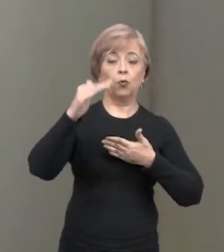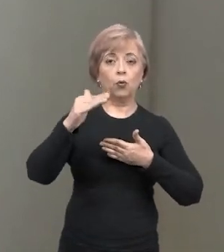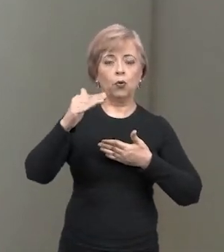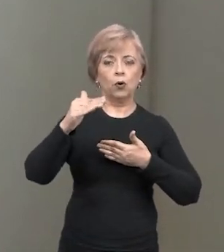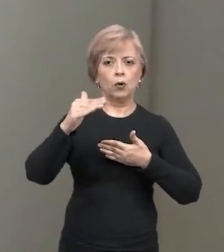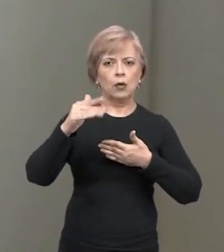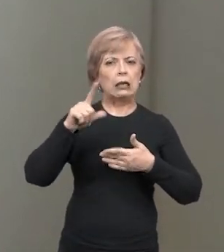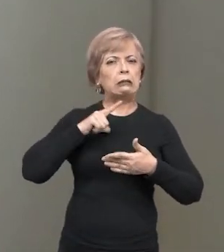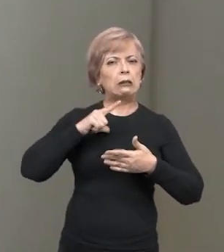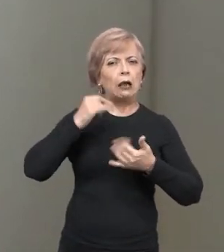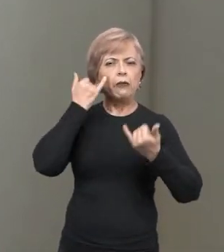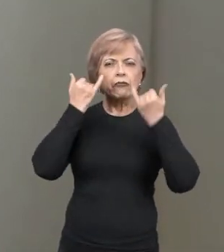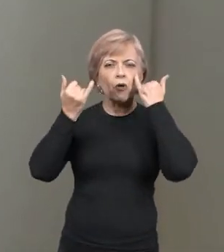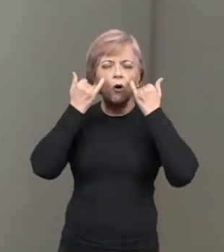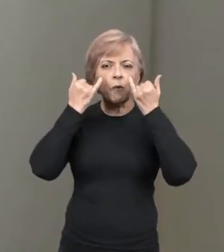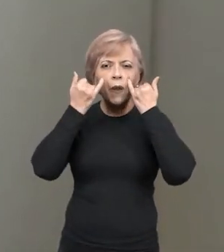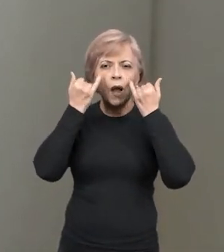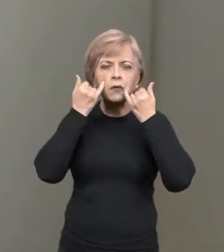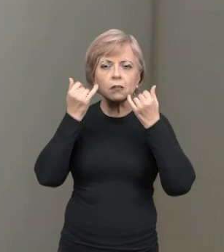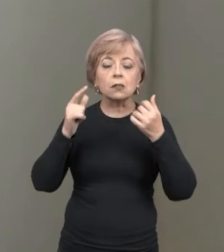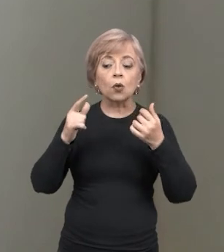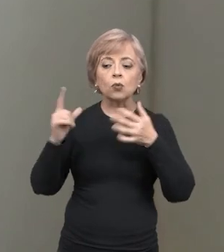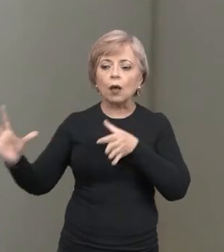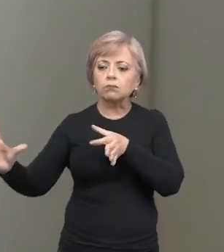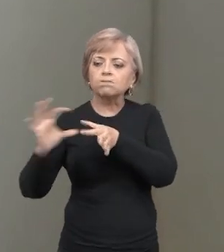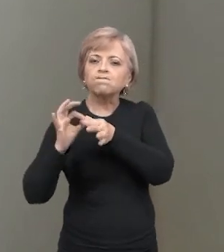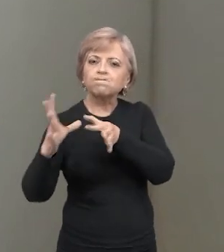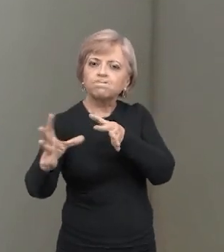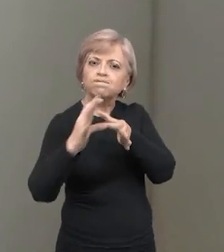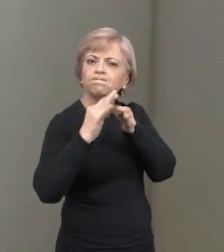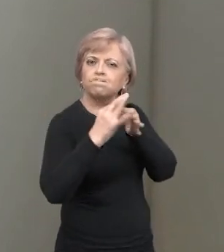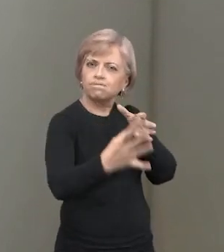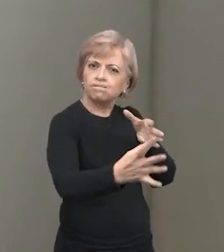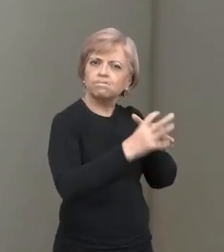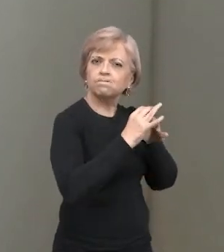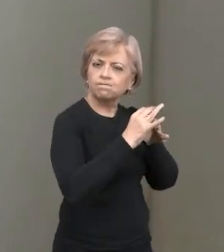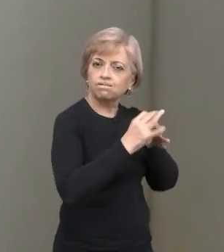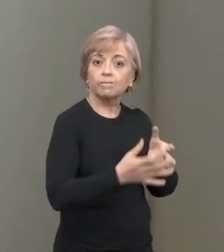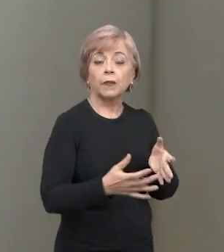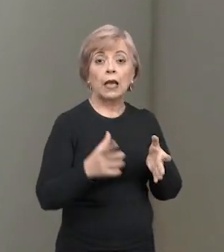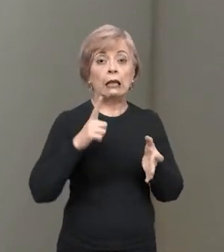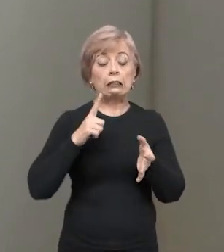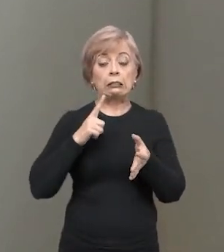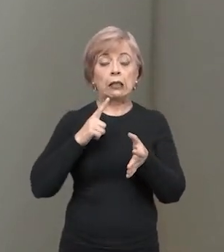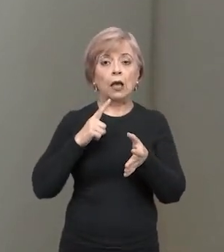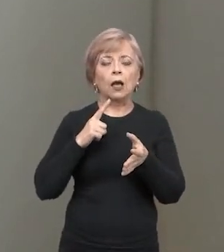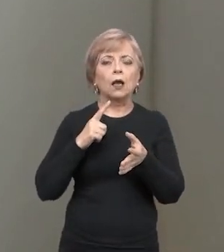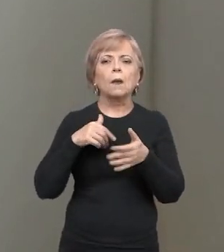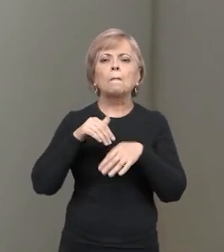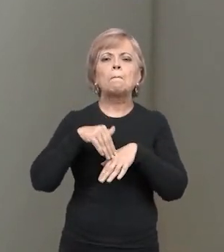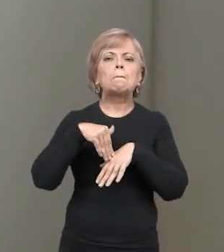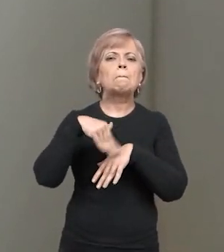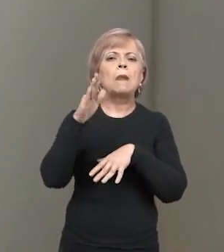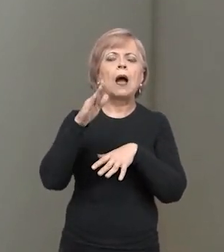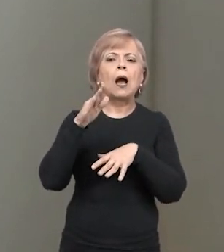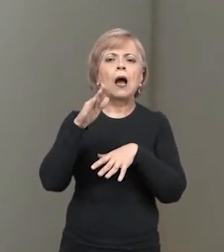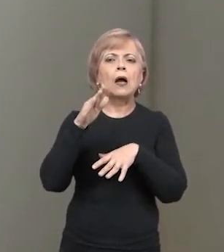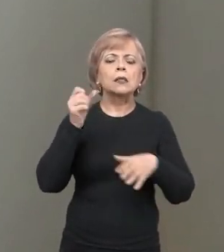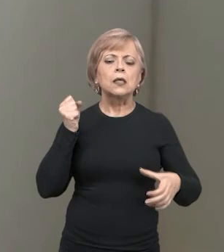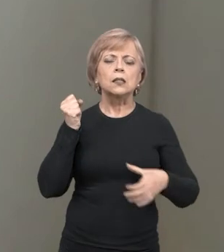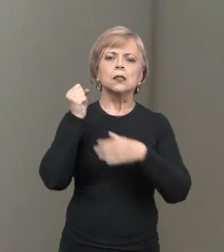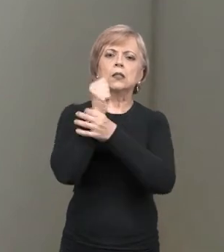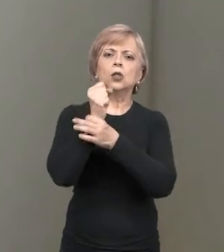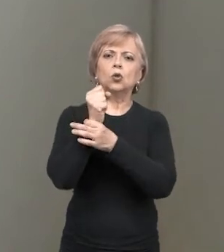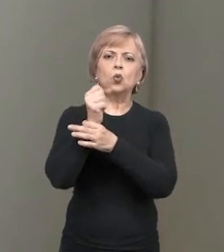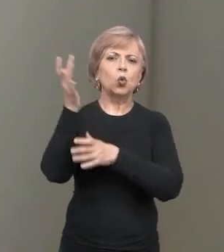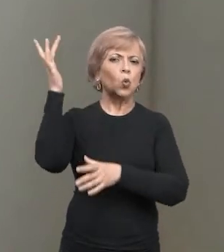as fontes de informação estão mais conectadas, estão mais cônscias, digamos assim, do papel